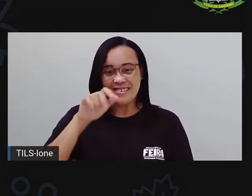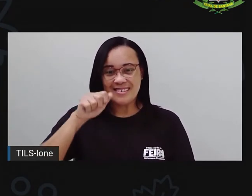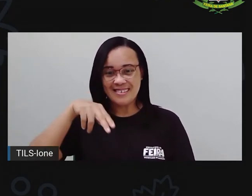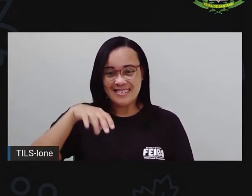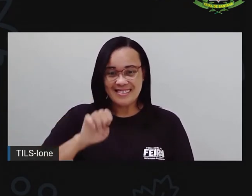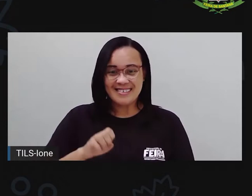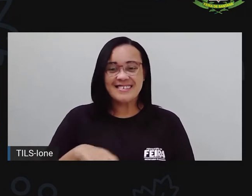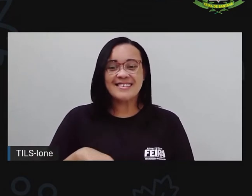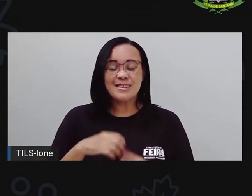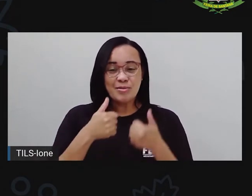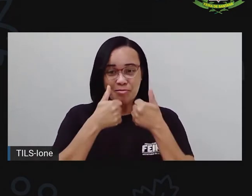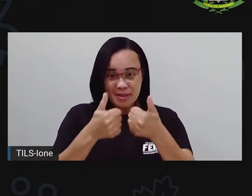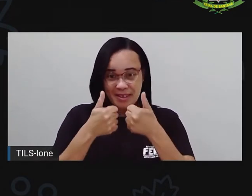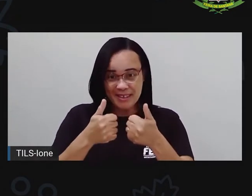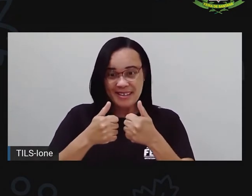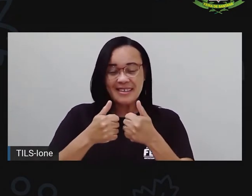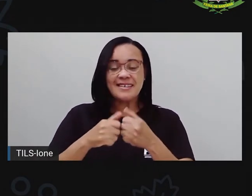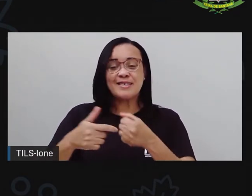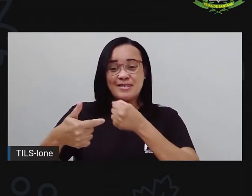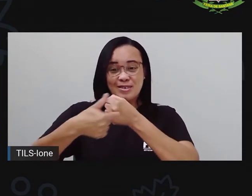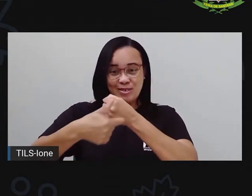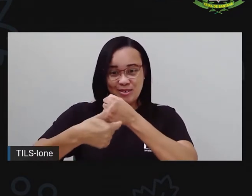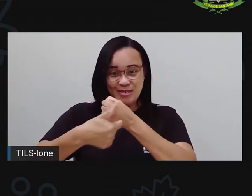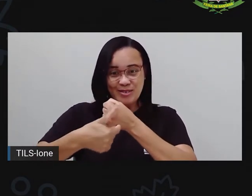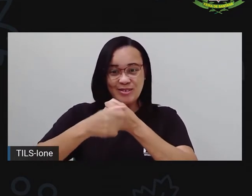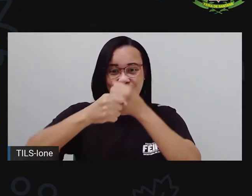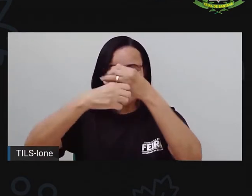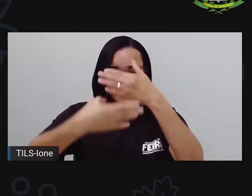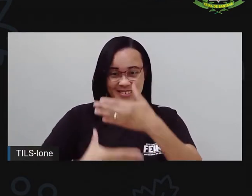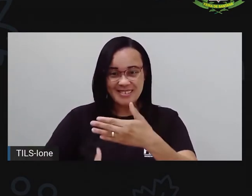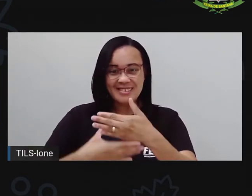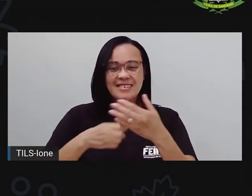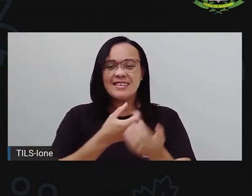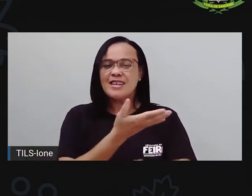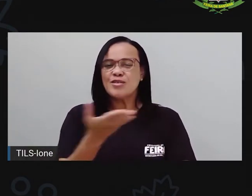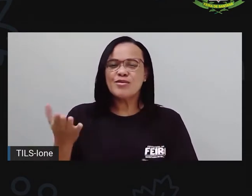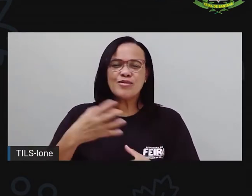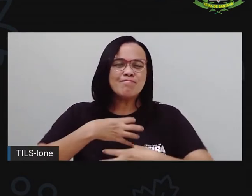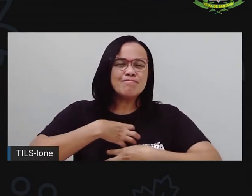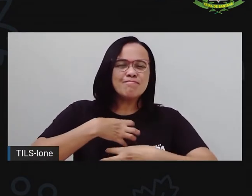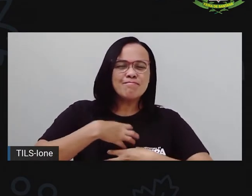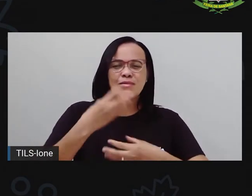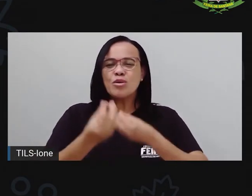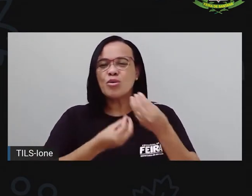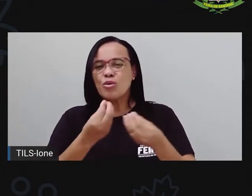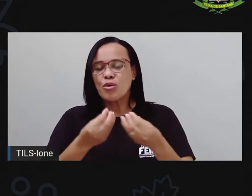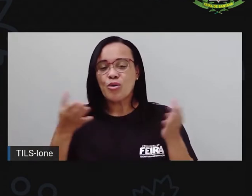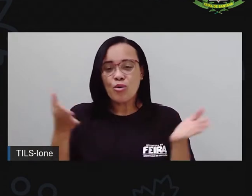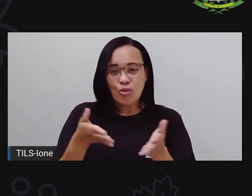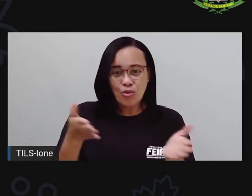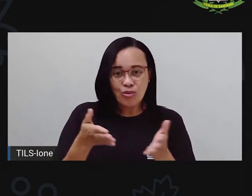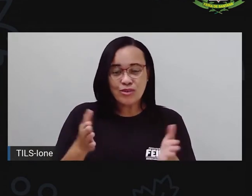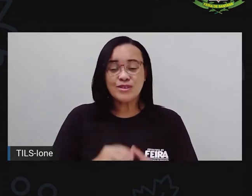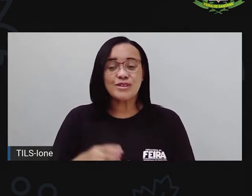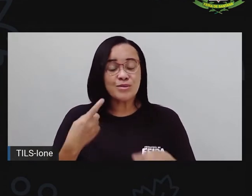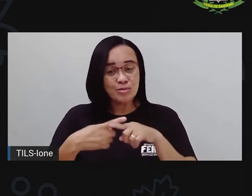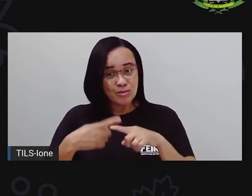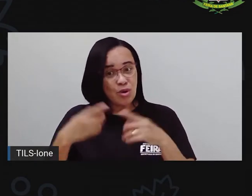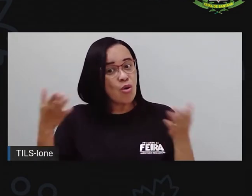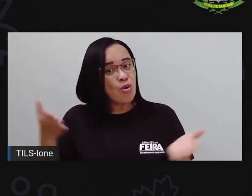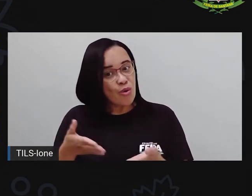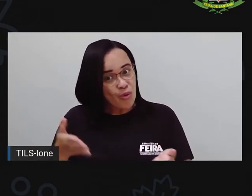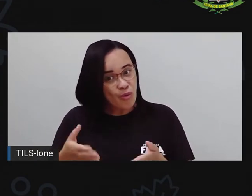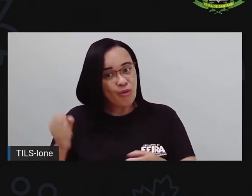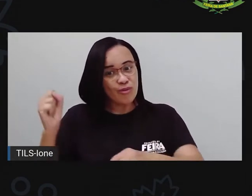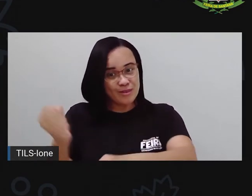joinha aí para dizer que tá tudo bem com vocês. Coloca aí no chat como é que vocês estão se sentindo hoje. Porque hoje a gente vai falar de emoções. Então,